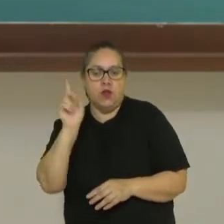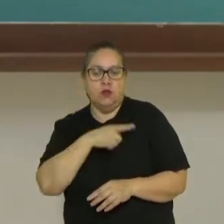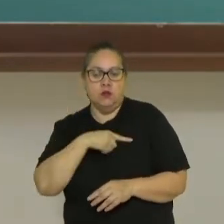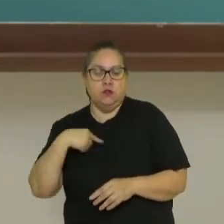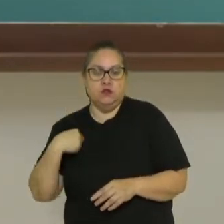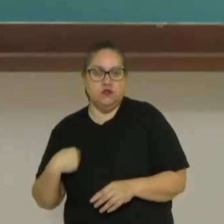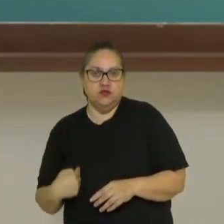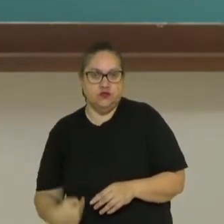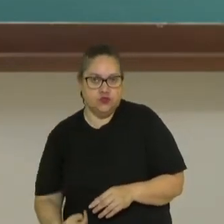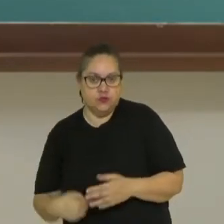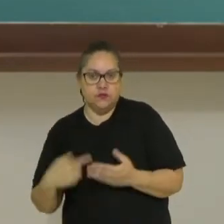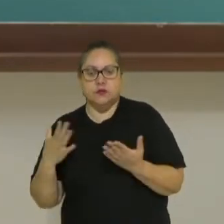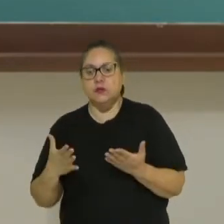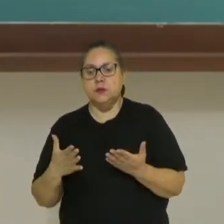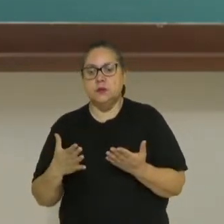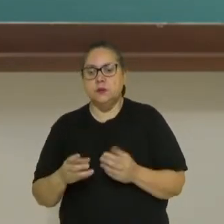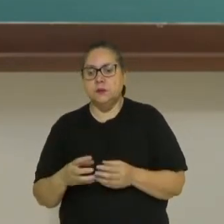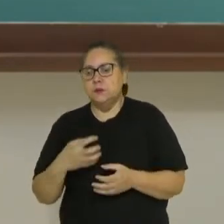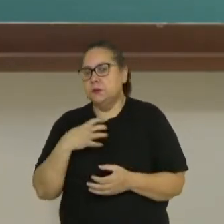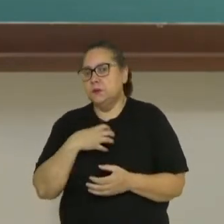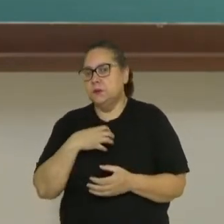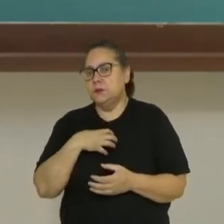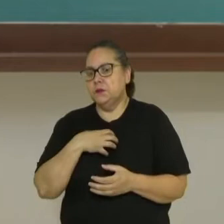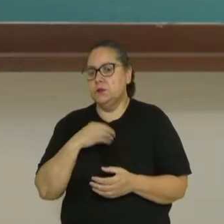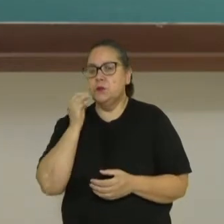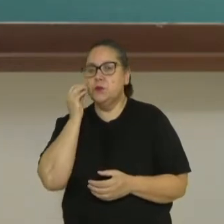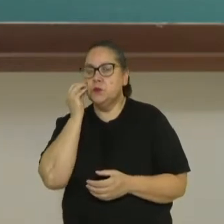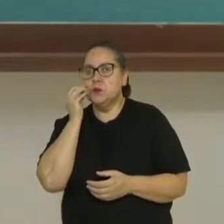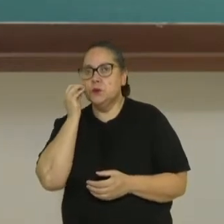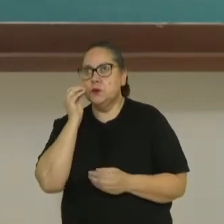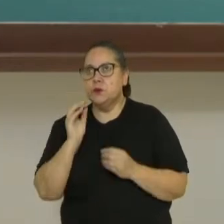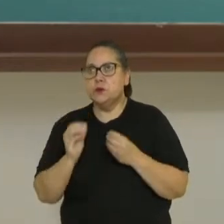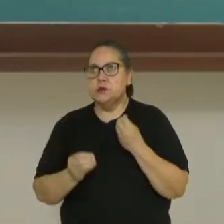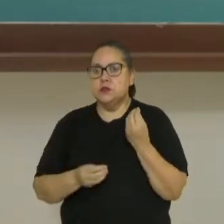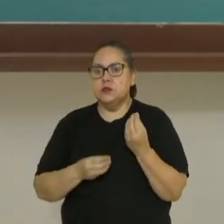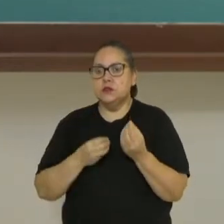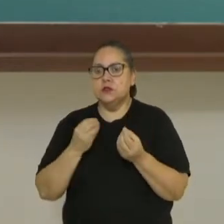China feudal, são formas de tentar